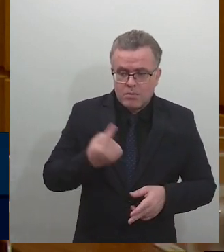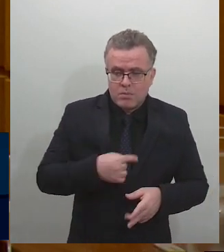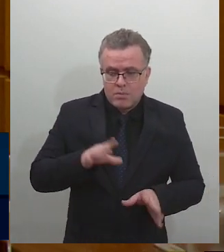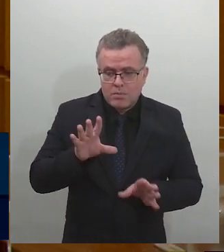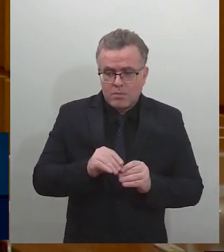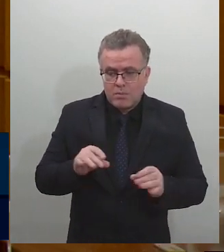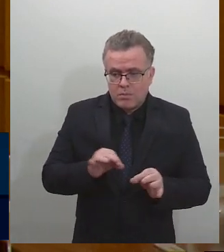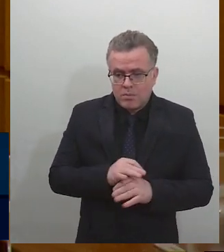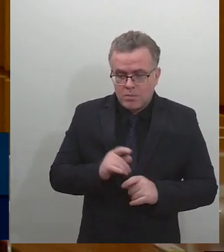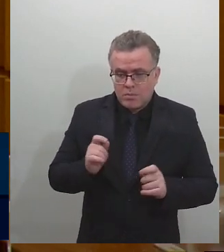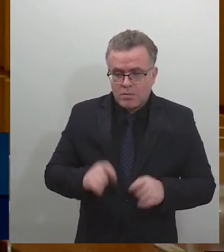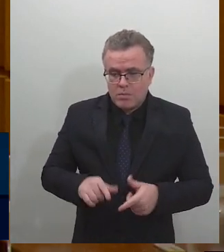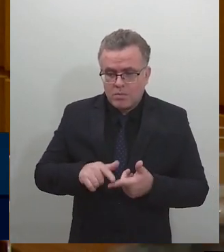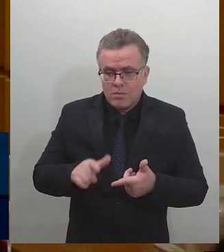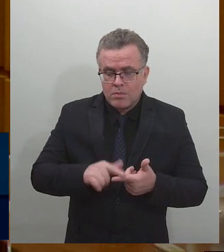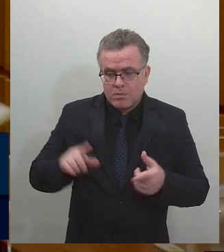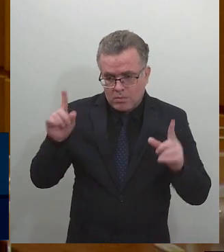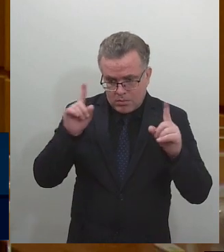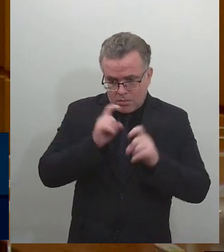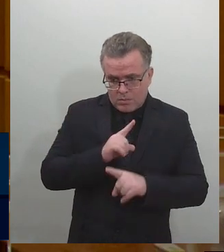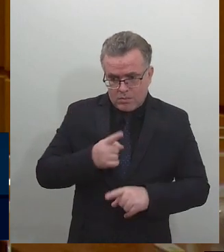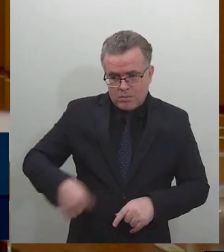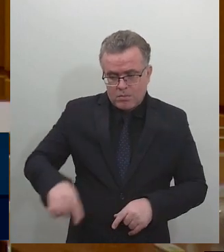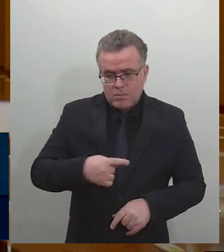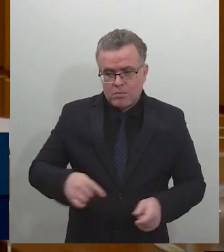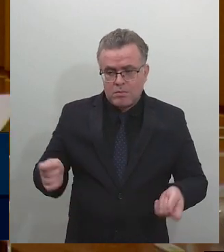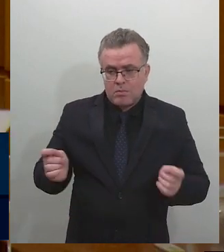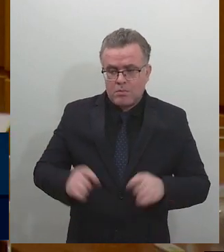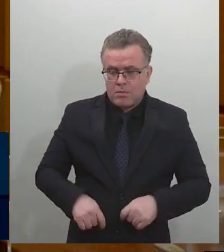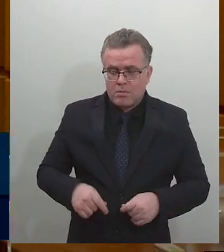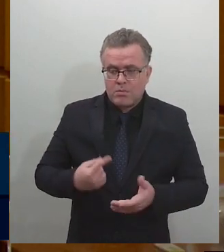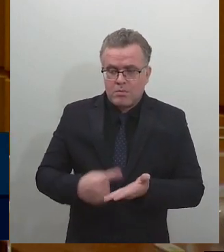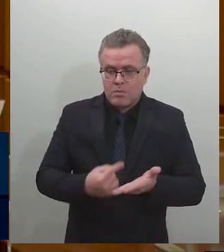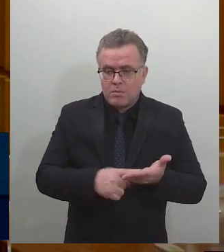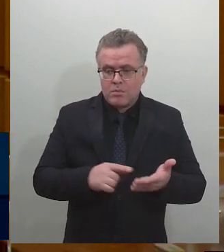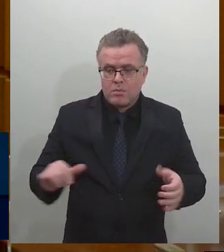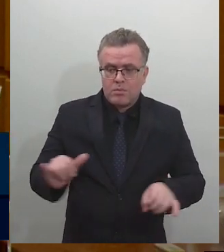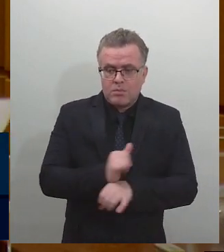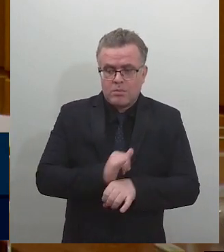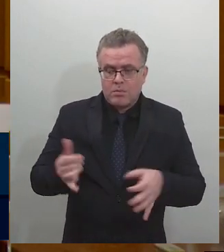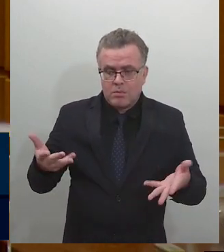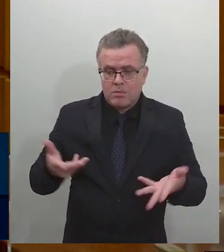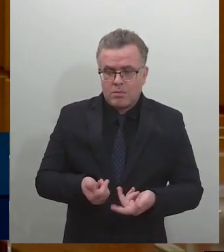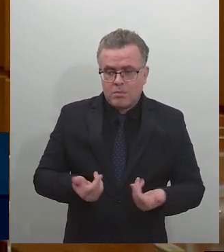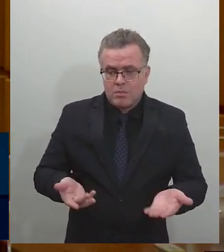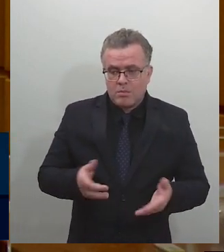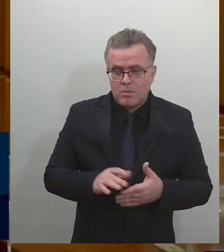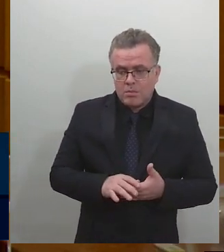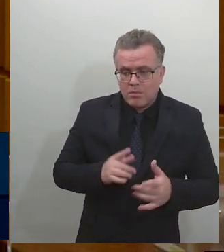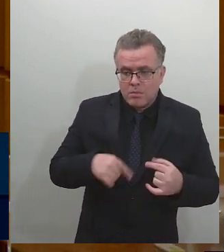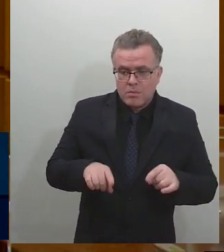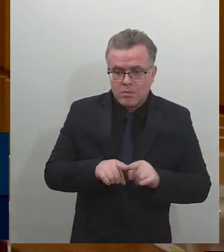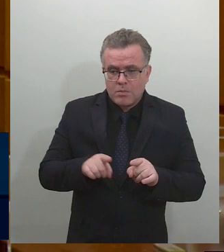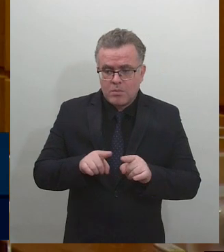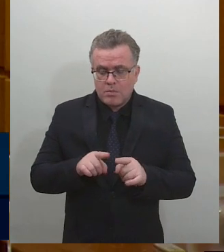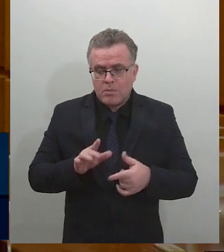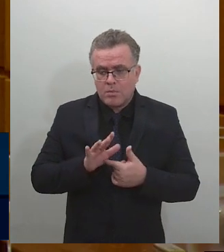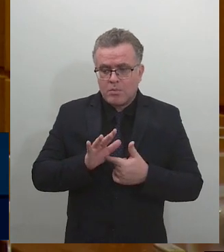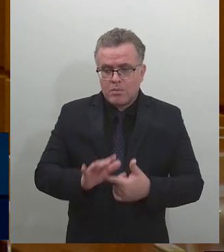nossa capacidade de implementar estratégias eficazes. Também não podemos ignorar a chegada do